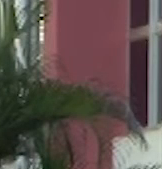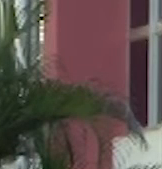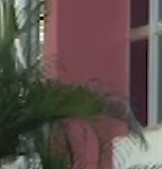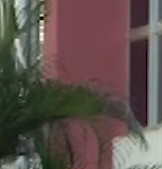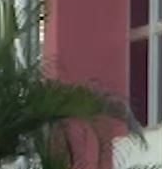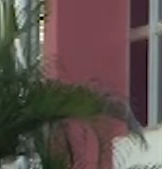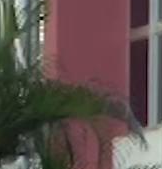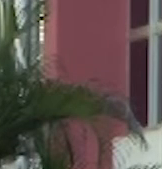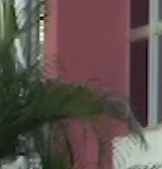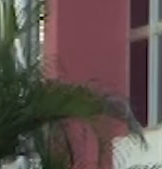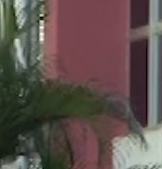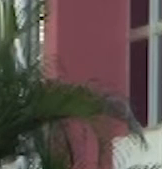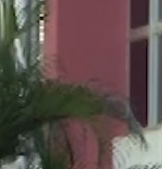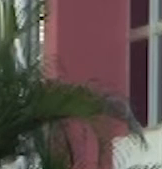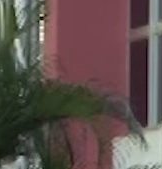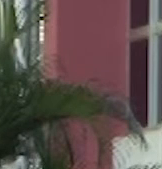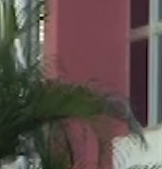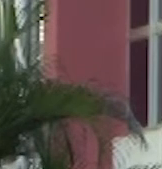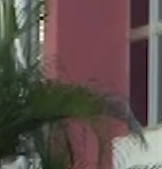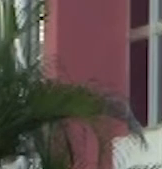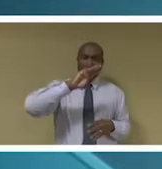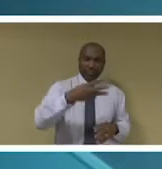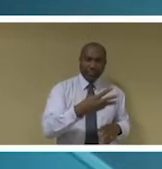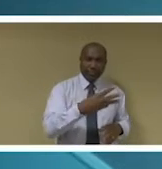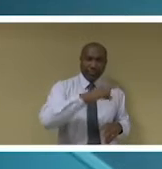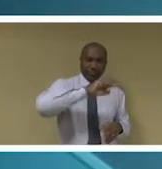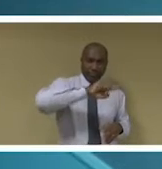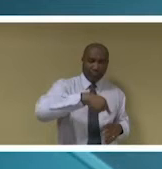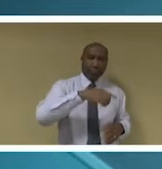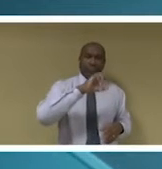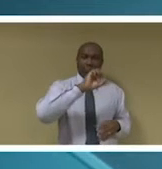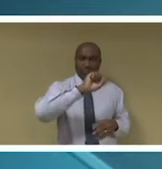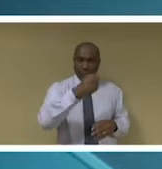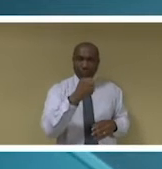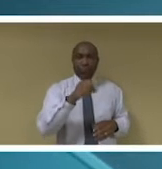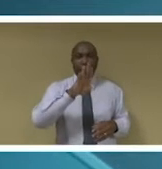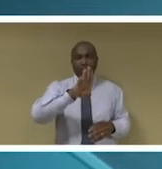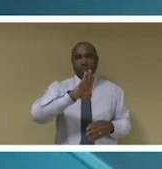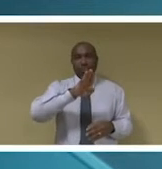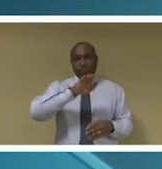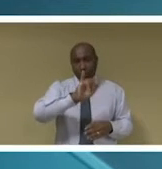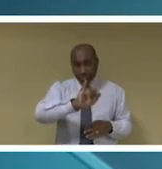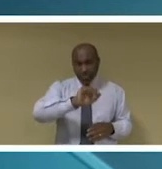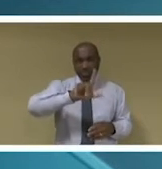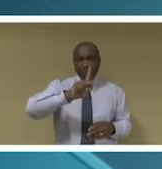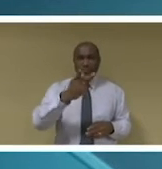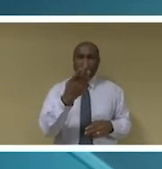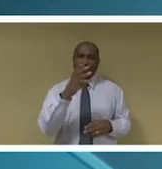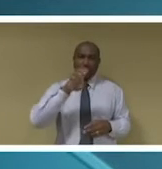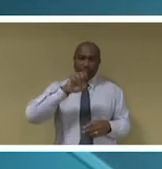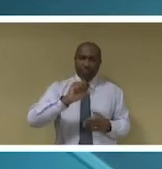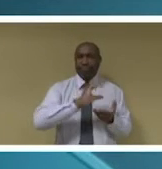de um contrato de 2013 firmado pela pasta, cujo montante chegou a quase